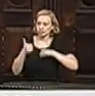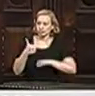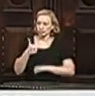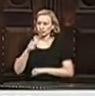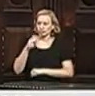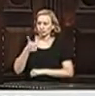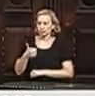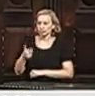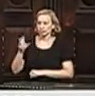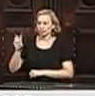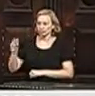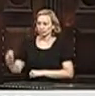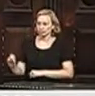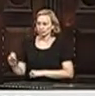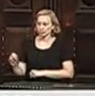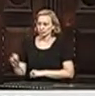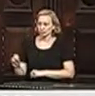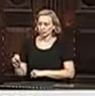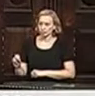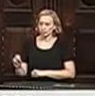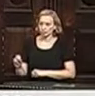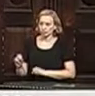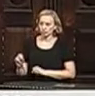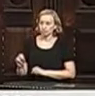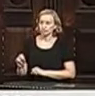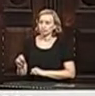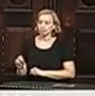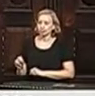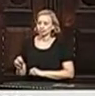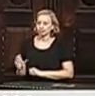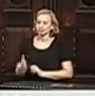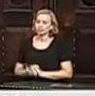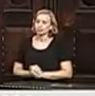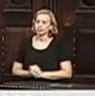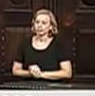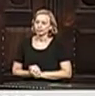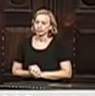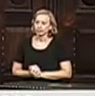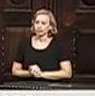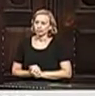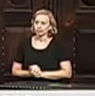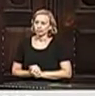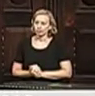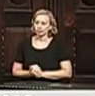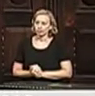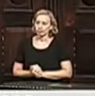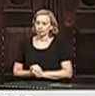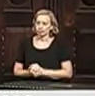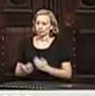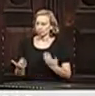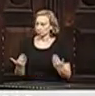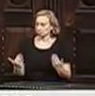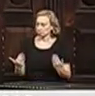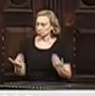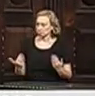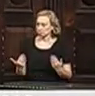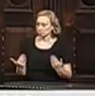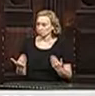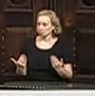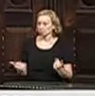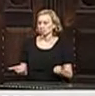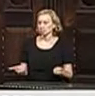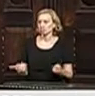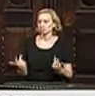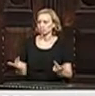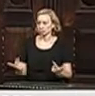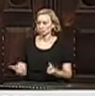4º da Constituição Federal e, por via de consequência, o seu similar na Constituição de